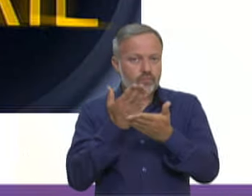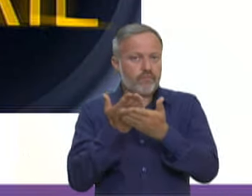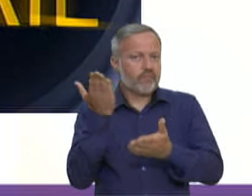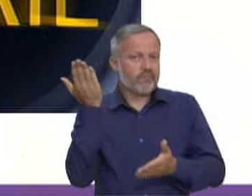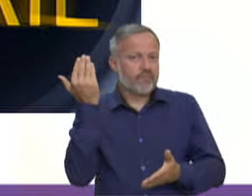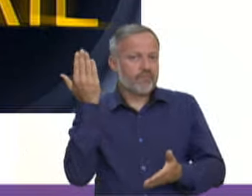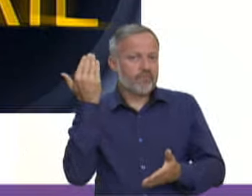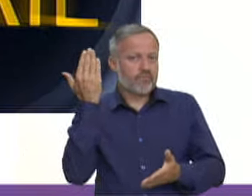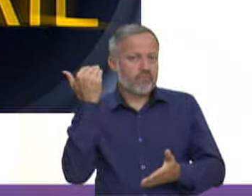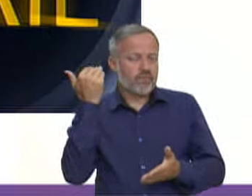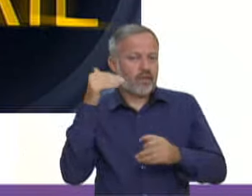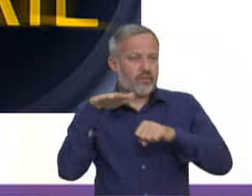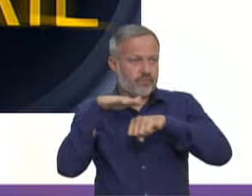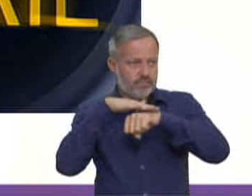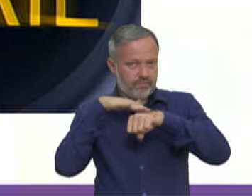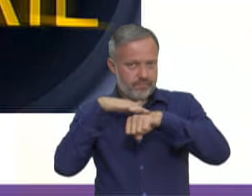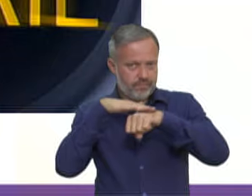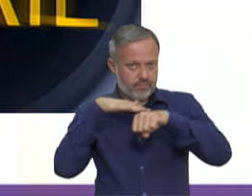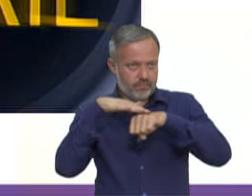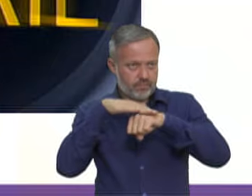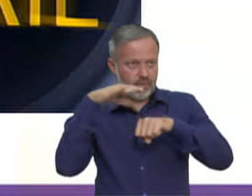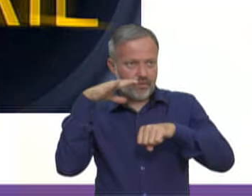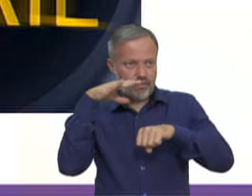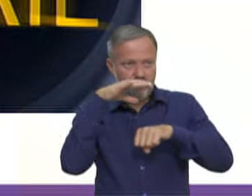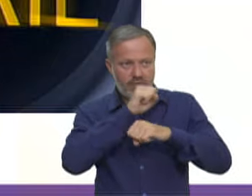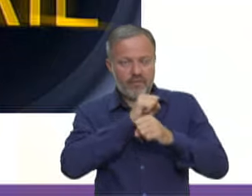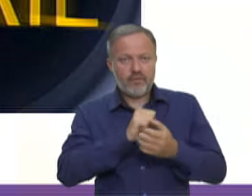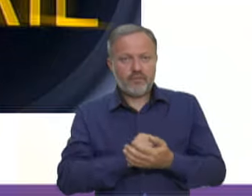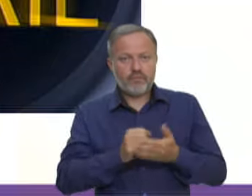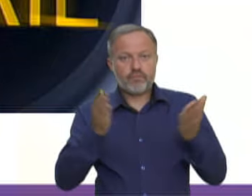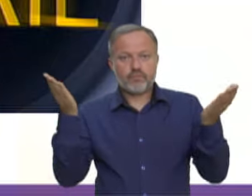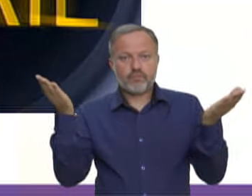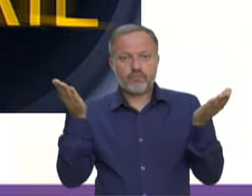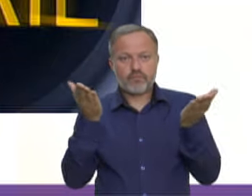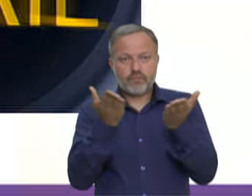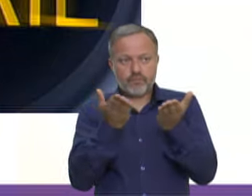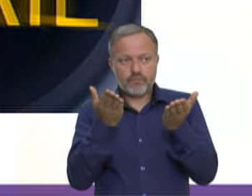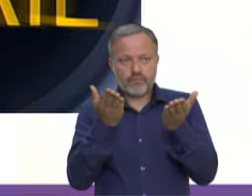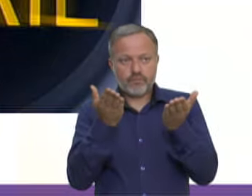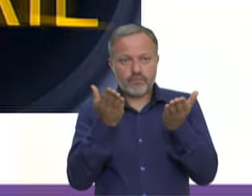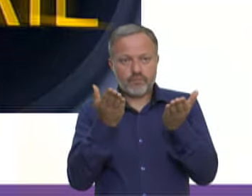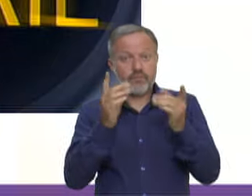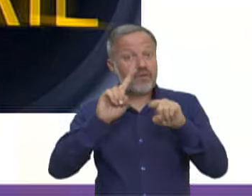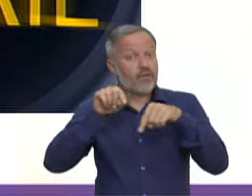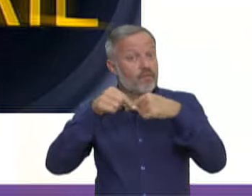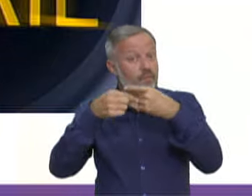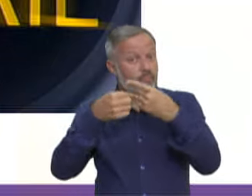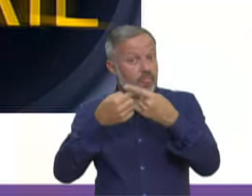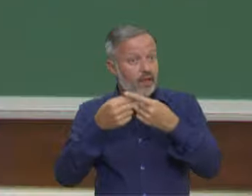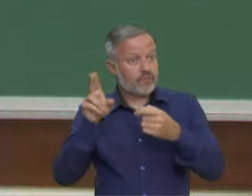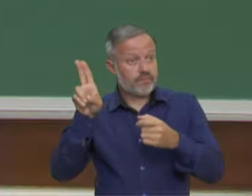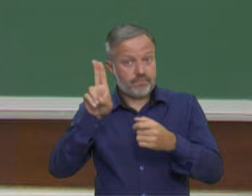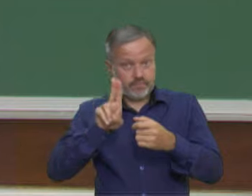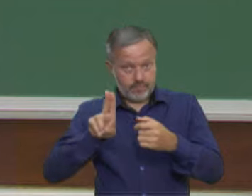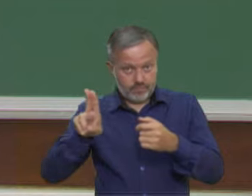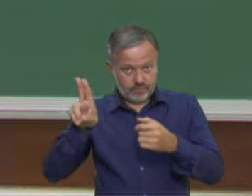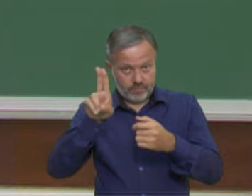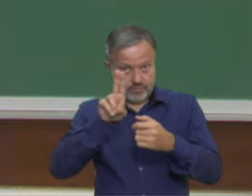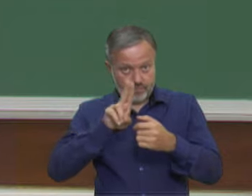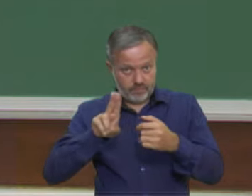essa mensageria instantânea. E do lado aqui a gente tem uma outra ferramenta digital que é o